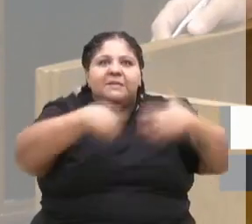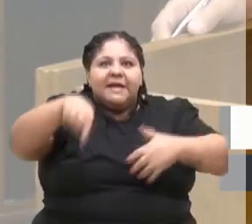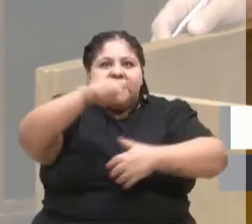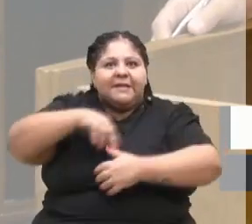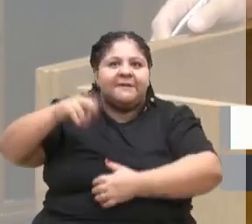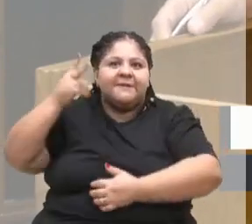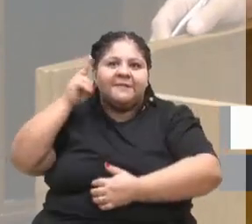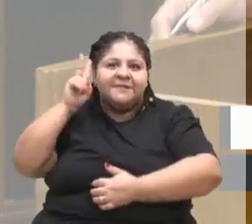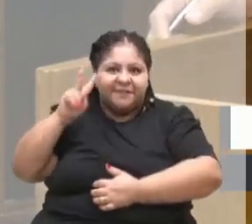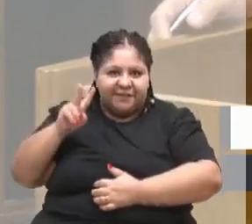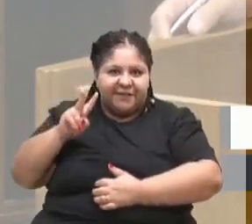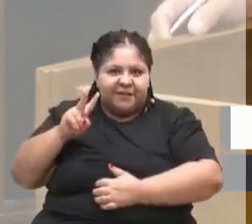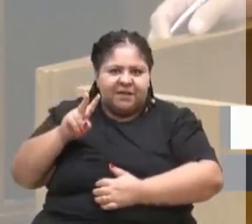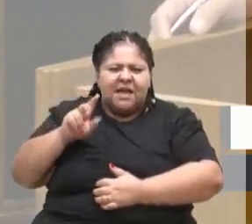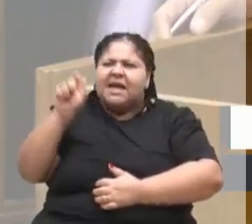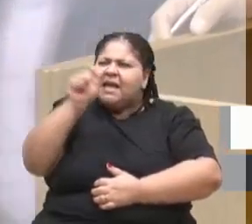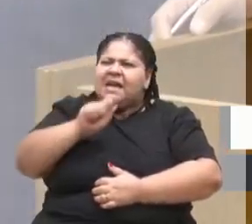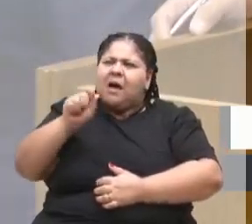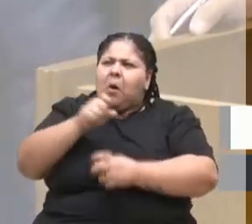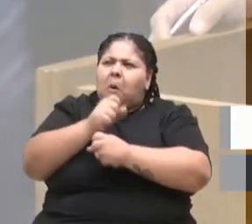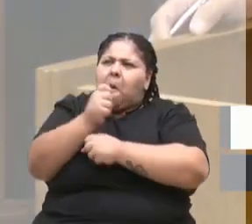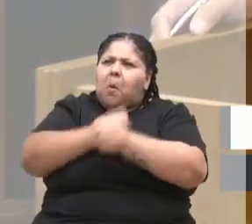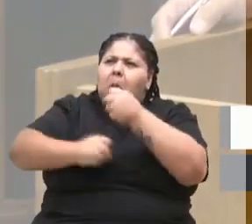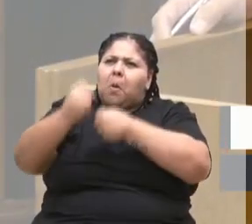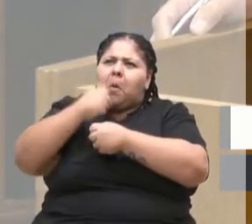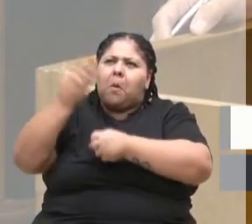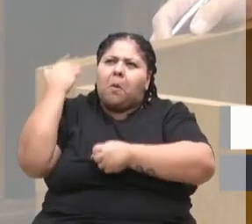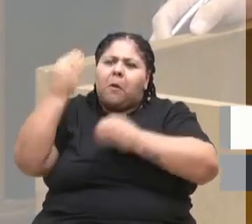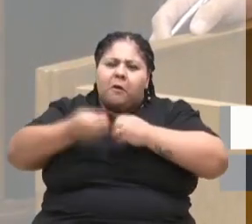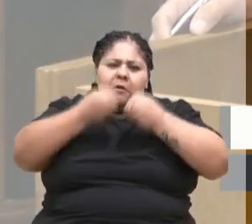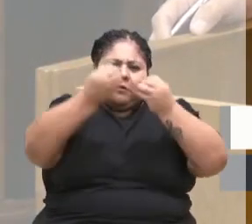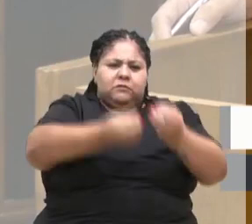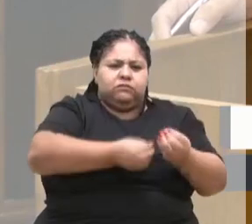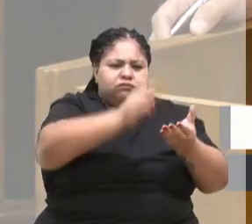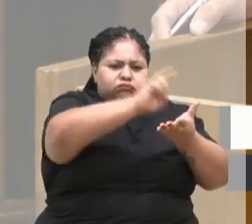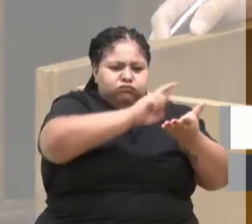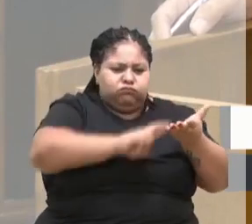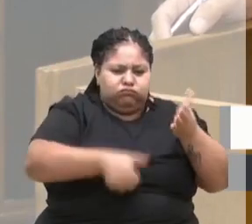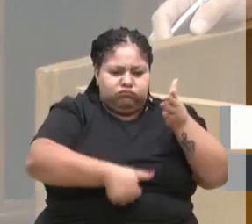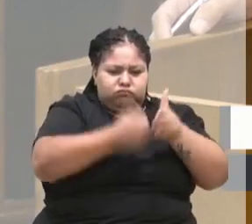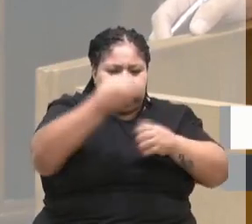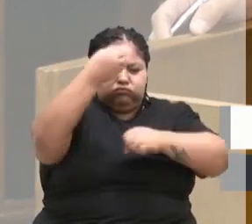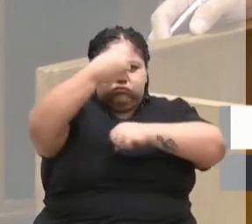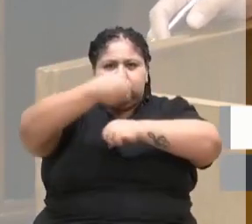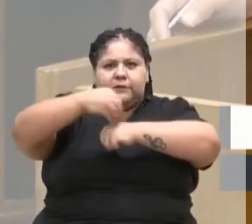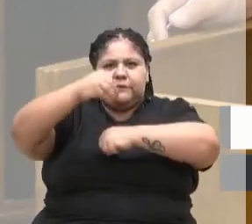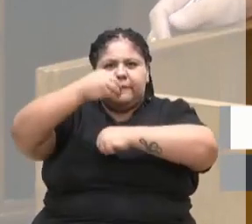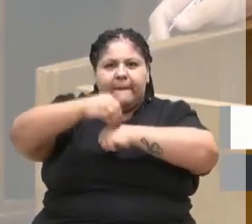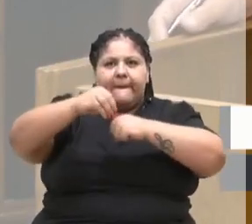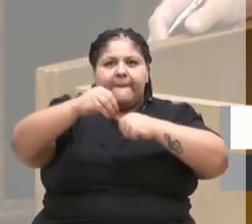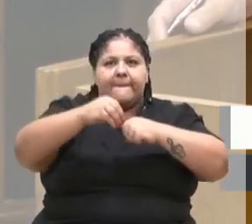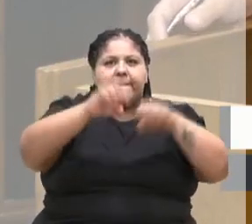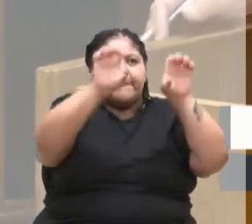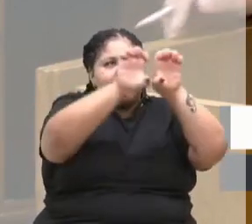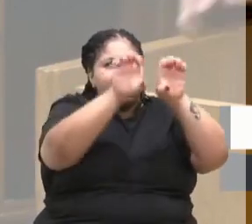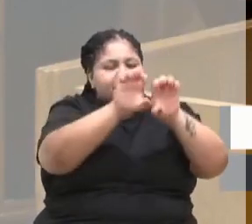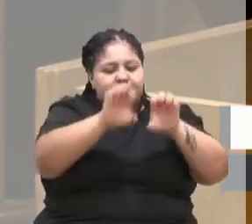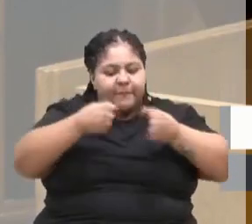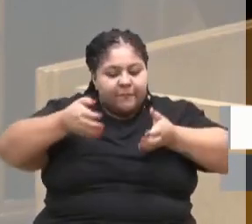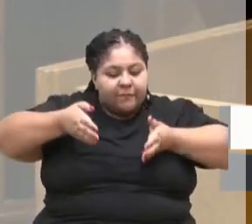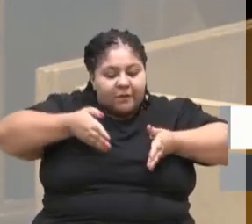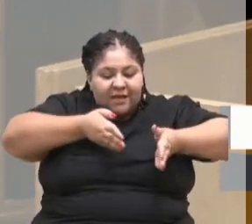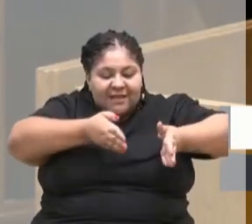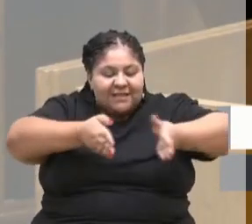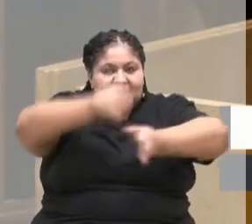agosto passado, entreguei um relatório contendo melhorias, sugestões na infraestrutura da estrada